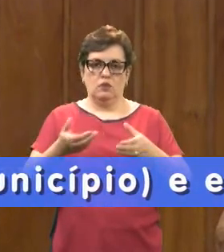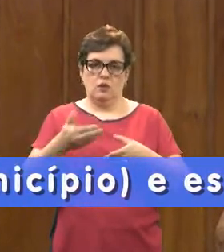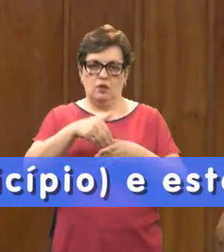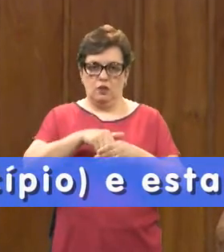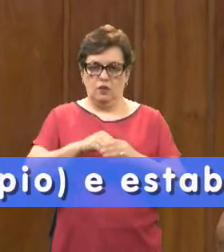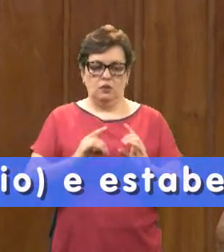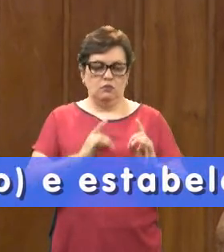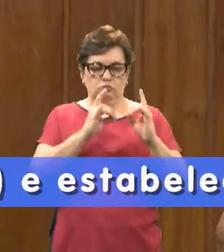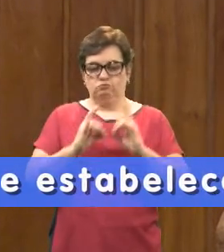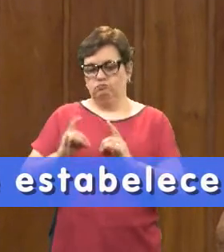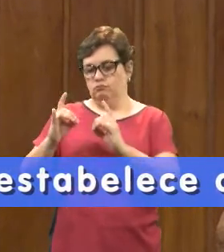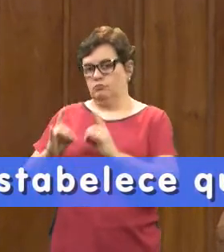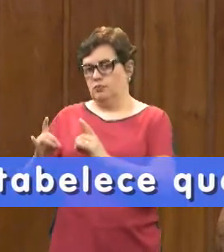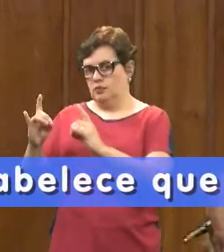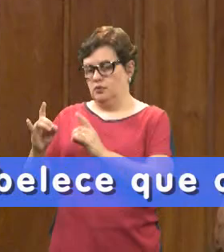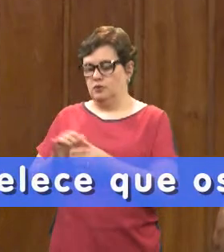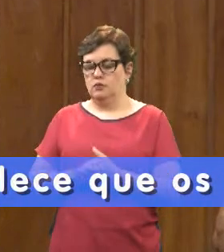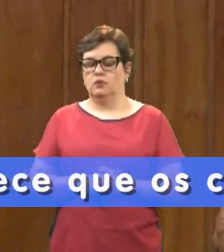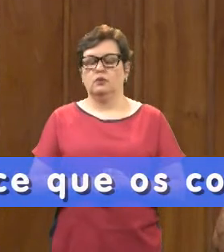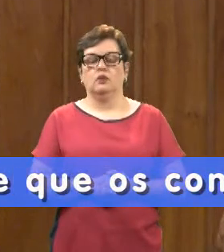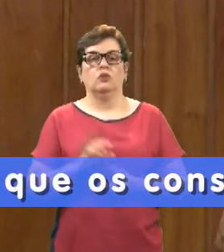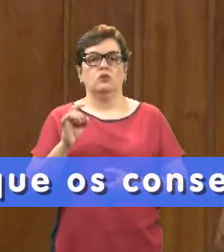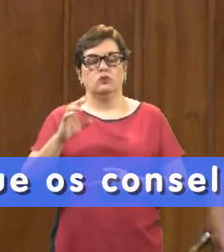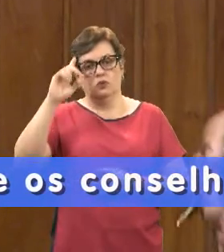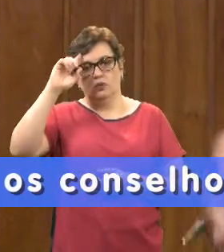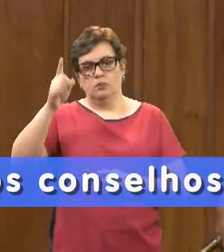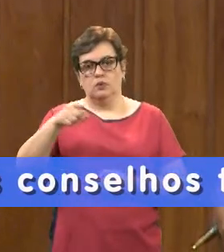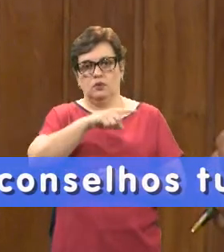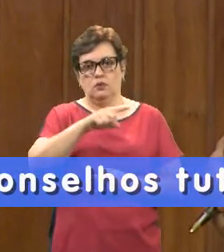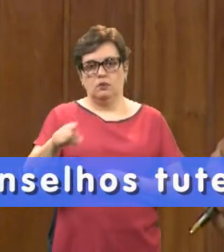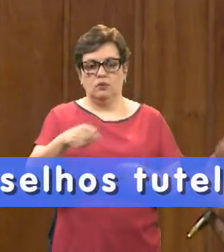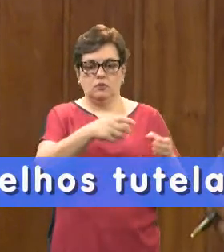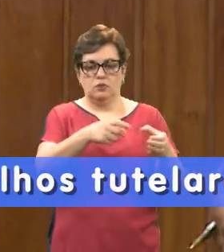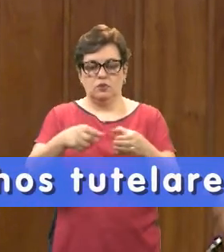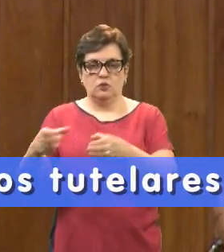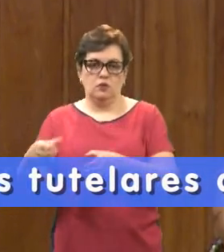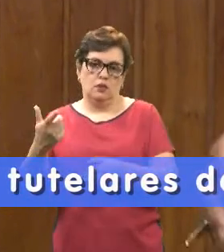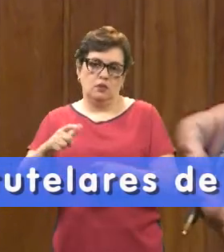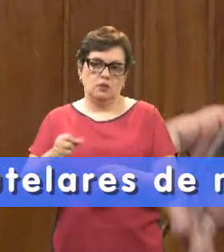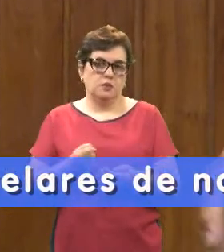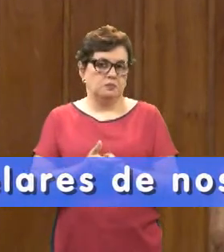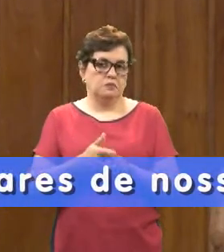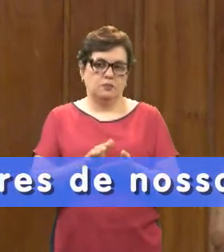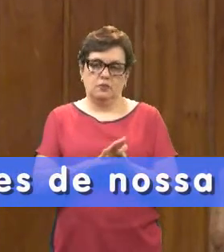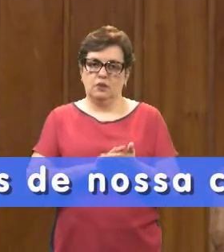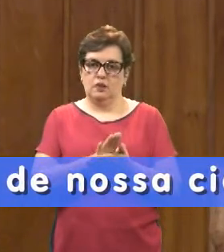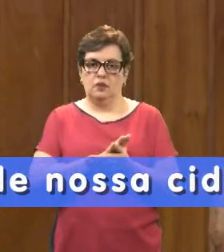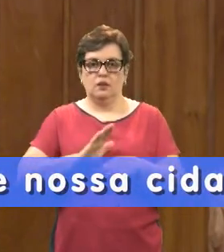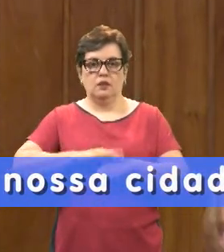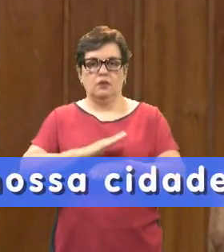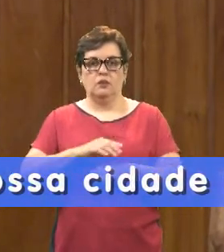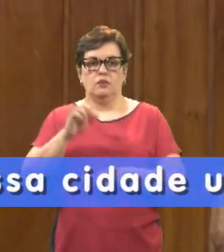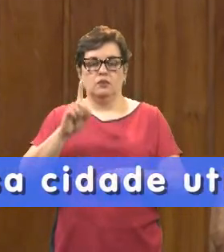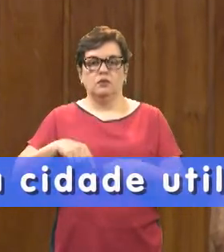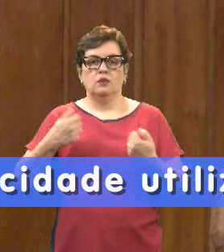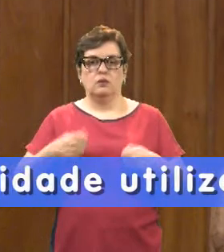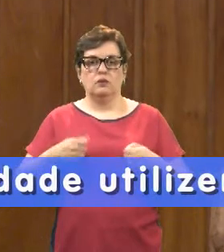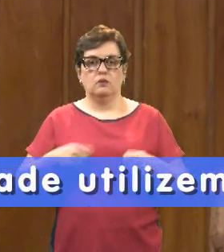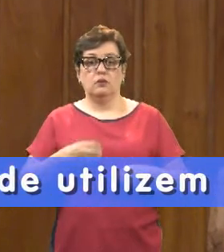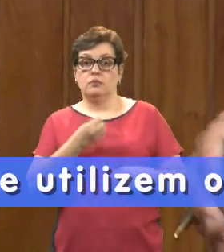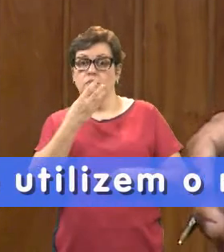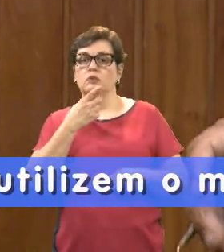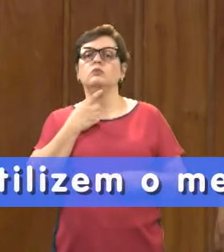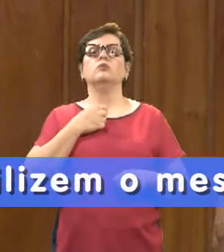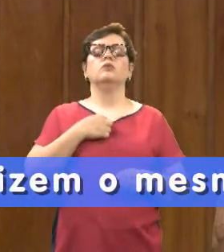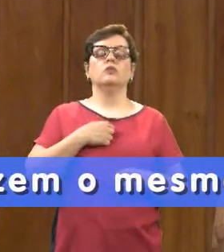necessário. Basta destiná-los a essas unidades sem custos. O que é necessário? Apenas força-tarefa, boa